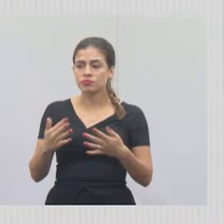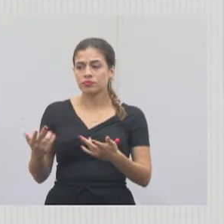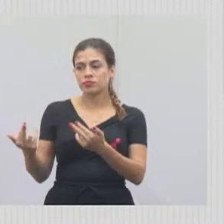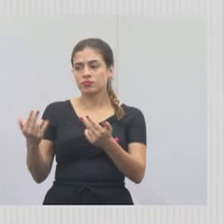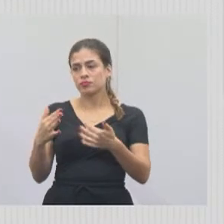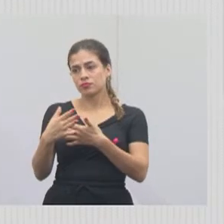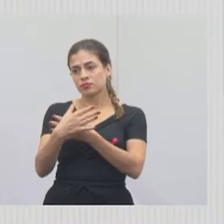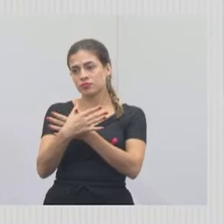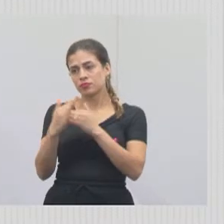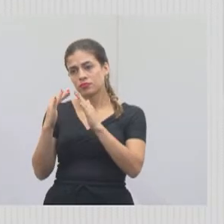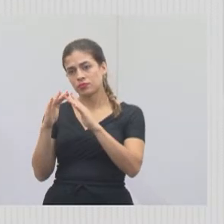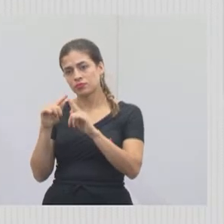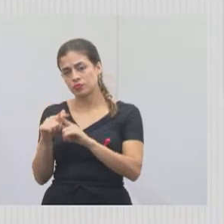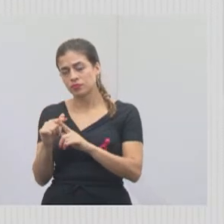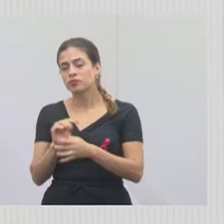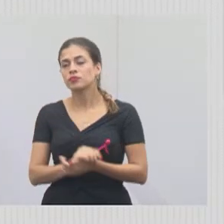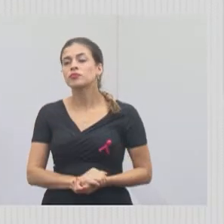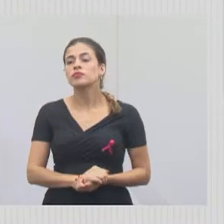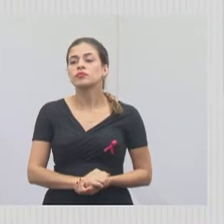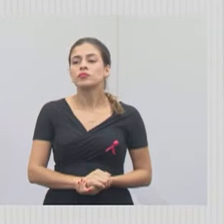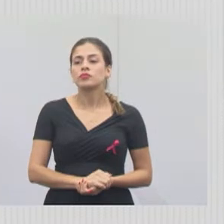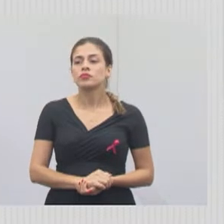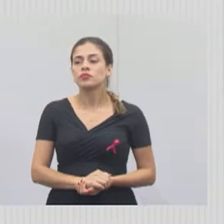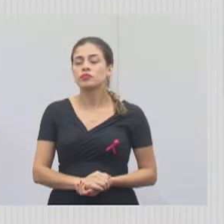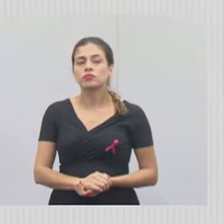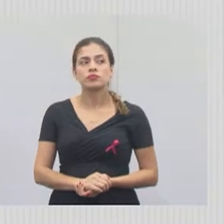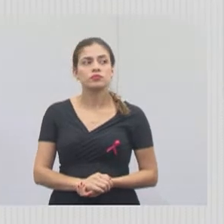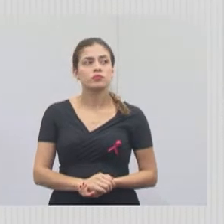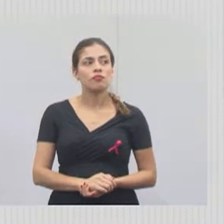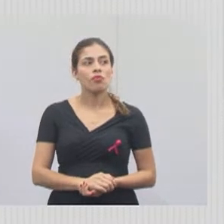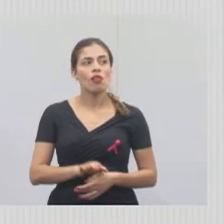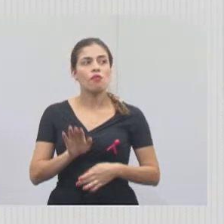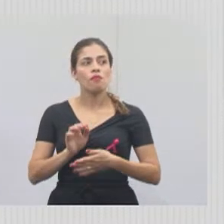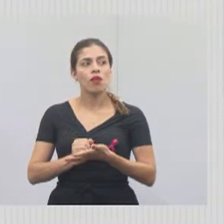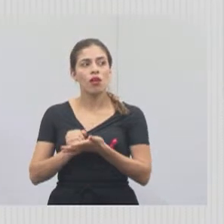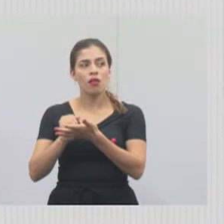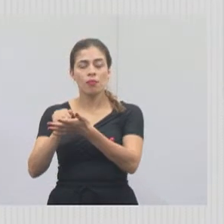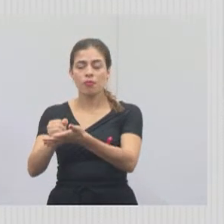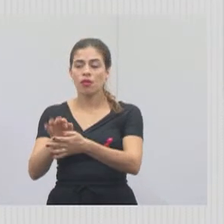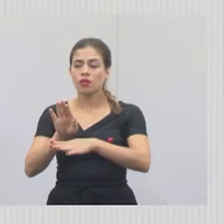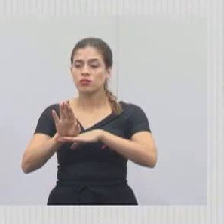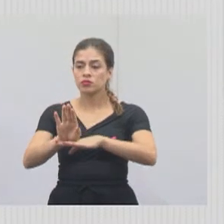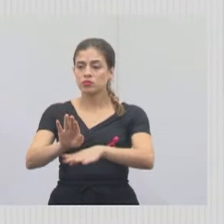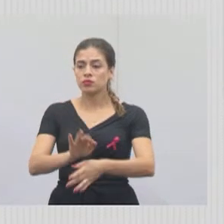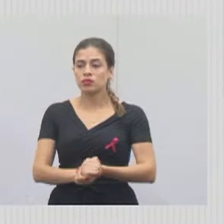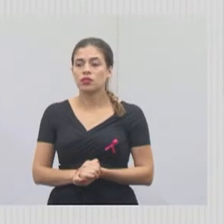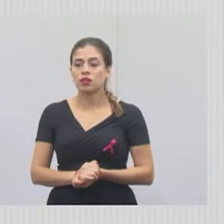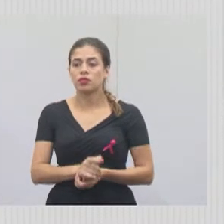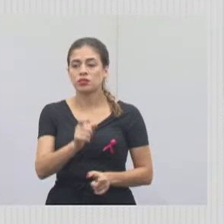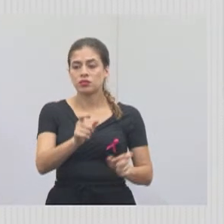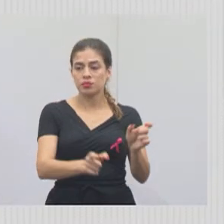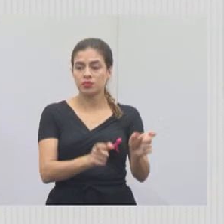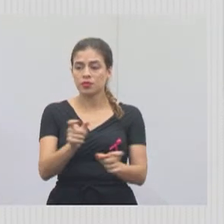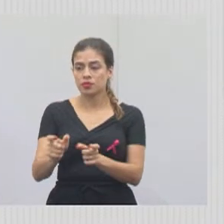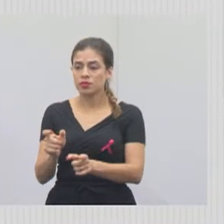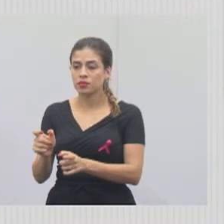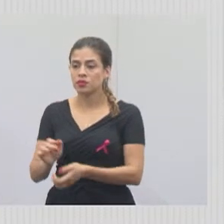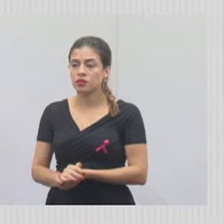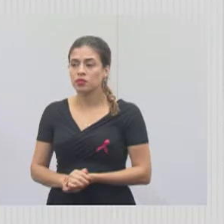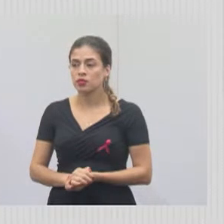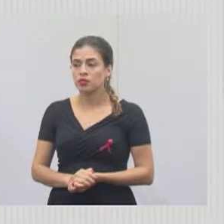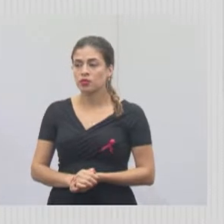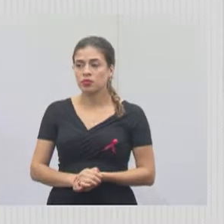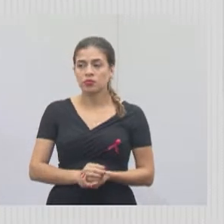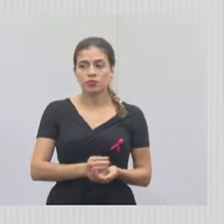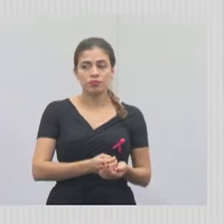está fazendo. Como bom samaritano, não passou de lado, foi até lá ajudar essas pessoas. Foi uma